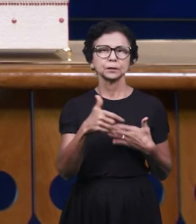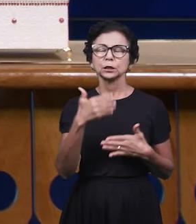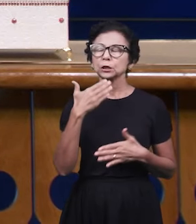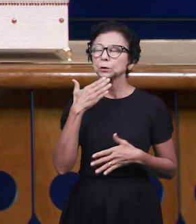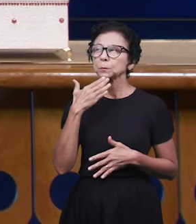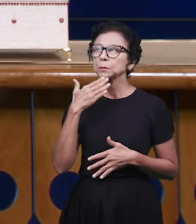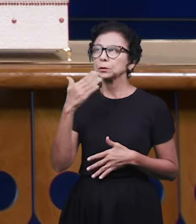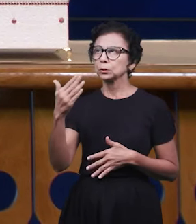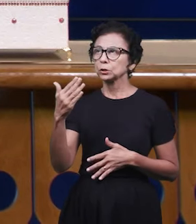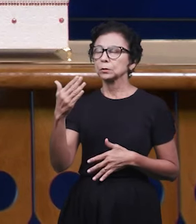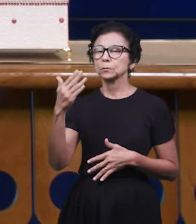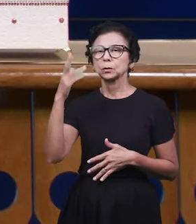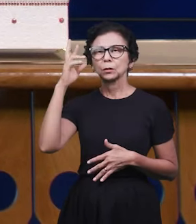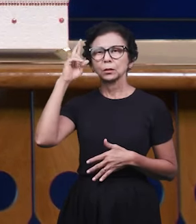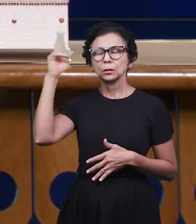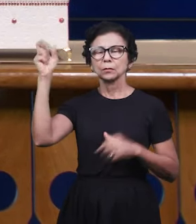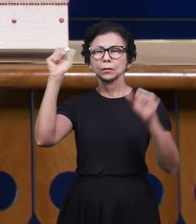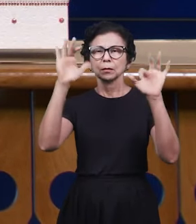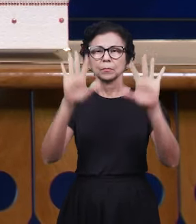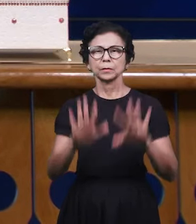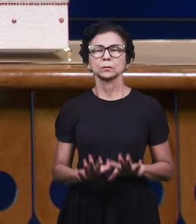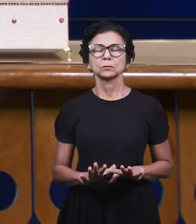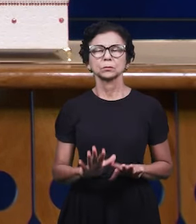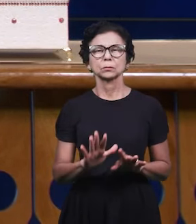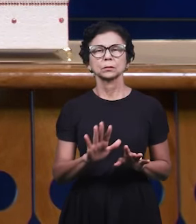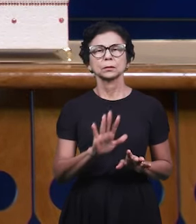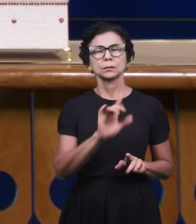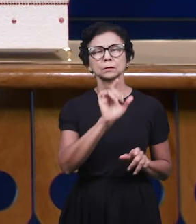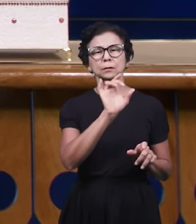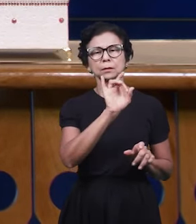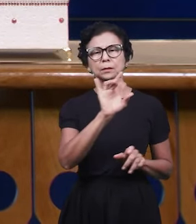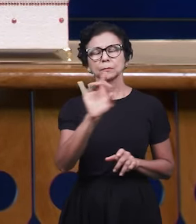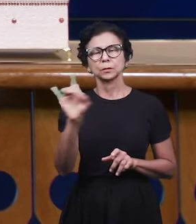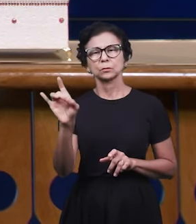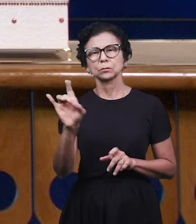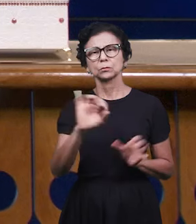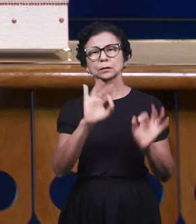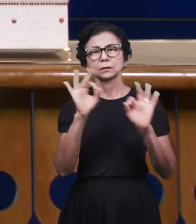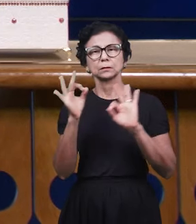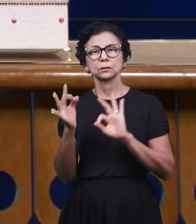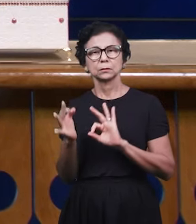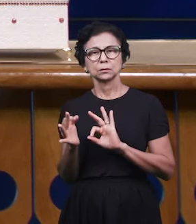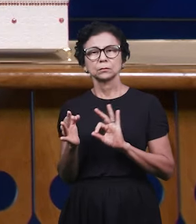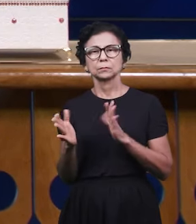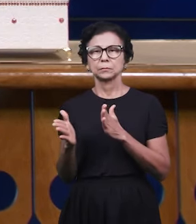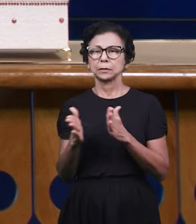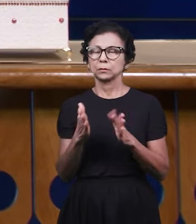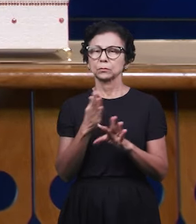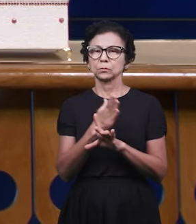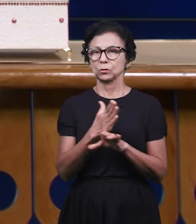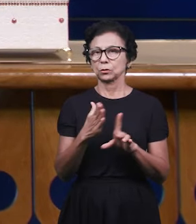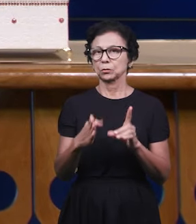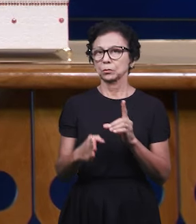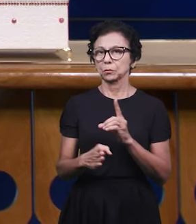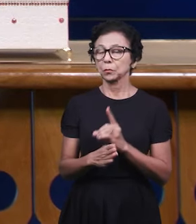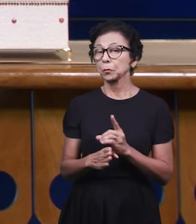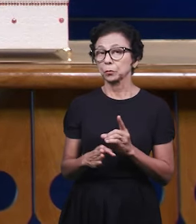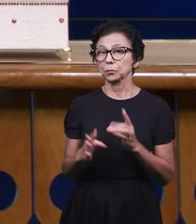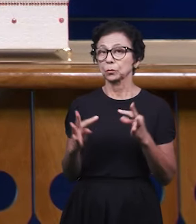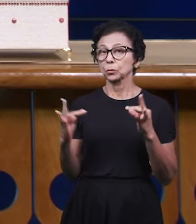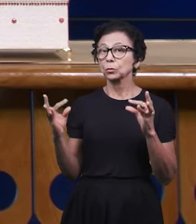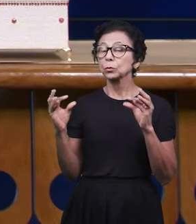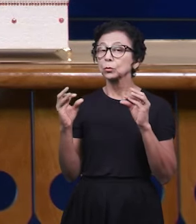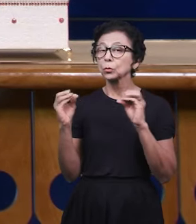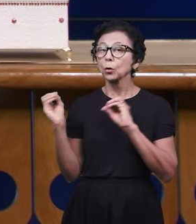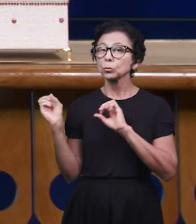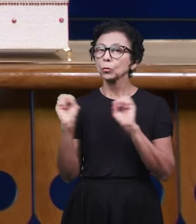Pedimos agora que Tu abençoes cada pessoa que participou desse culto, que assistiu, que viveu esse momento, Senhor Deus, e que aquilo que foi